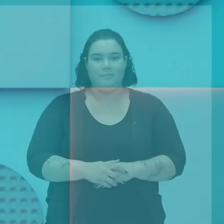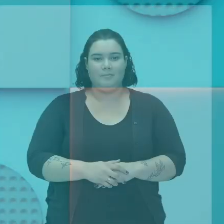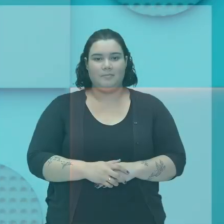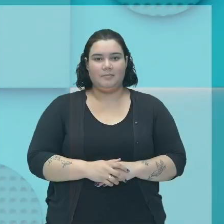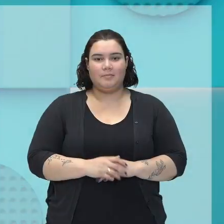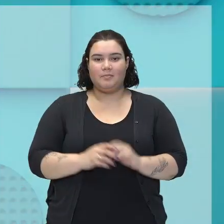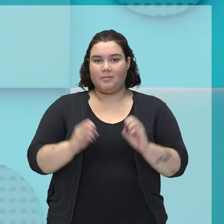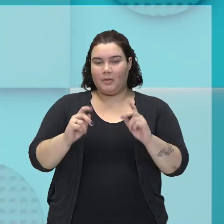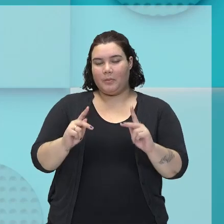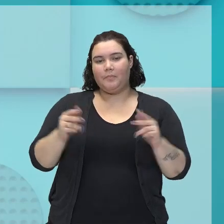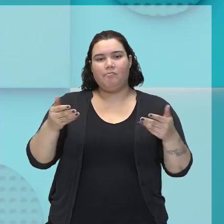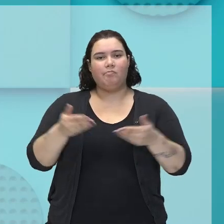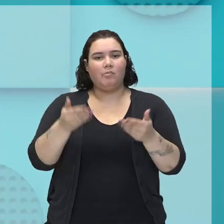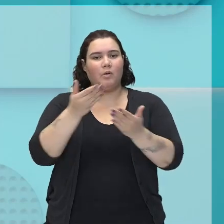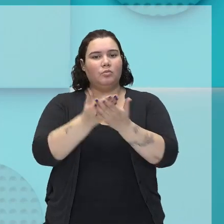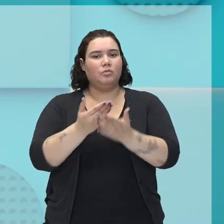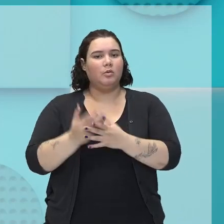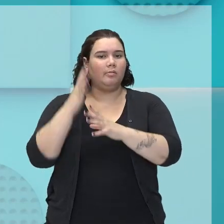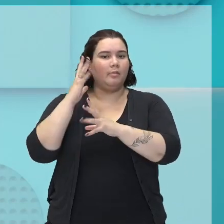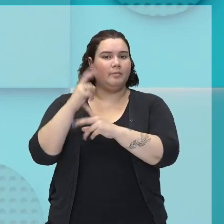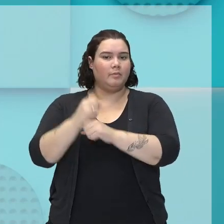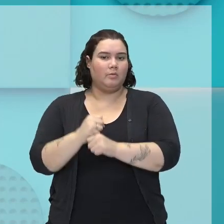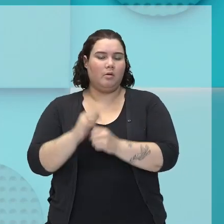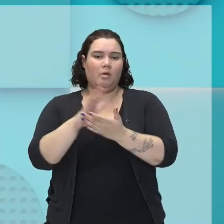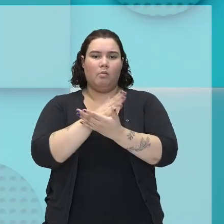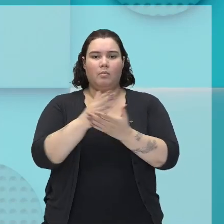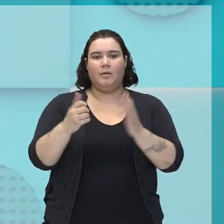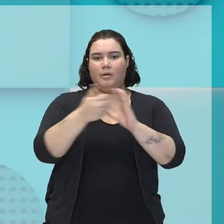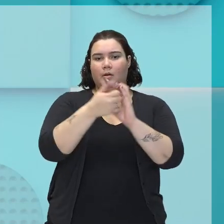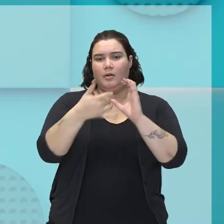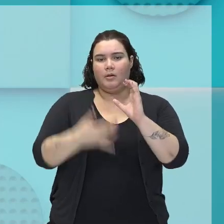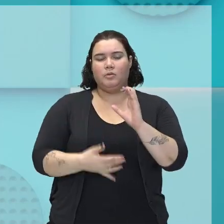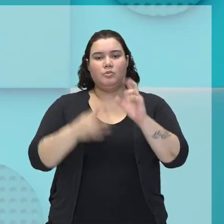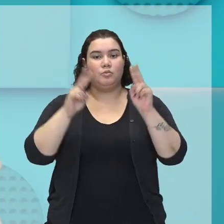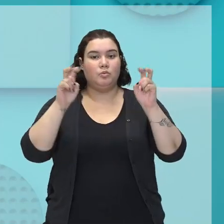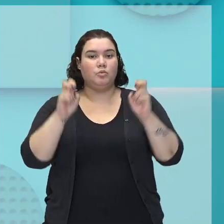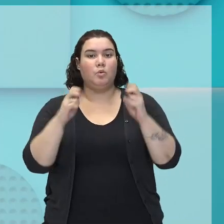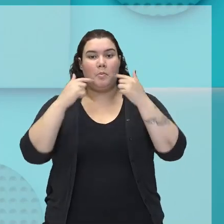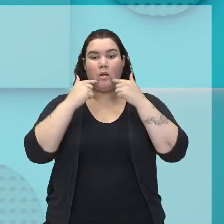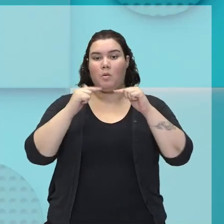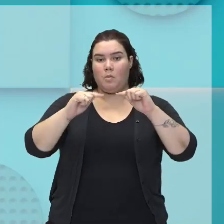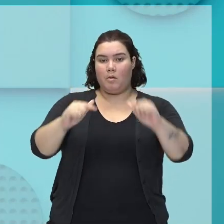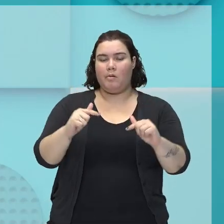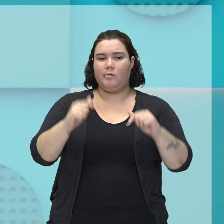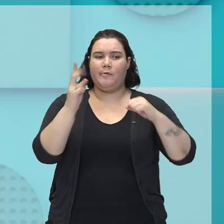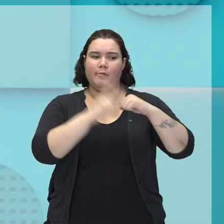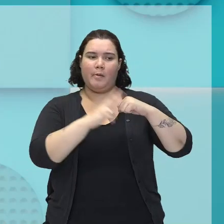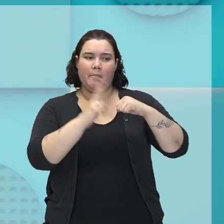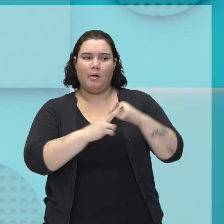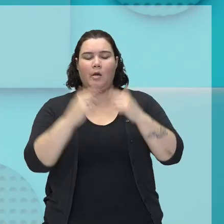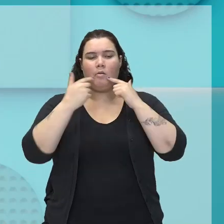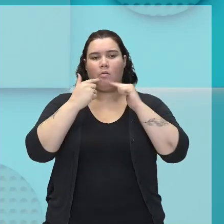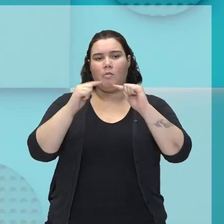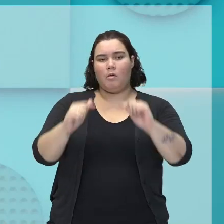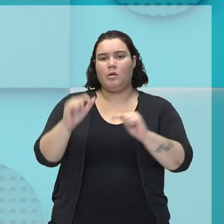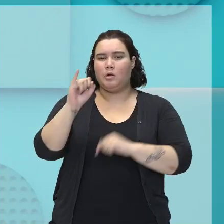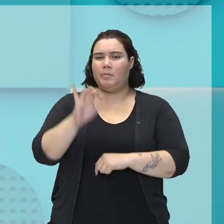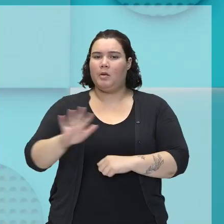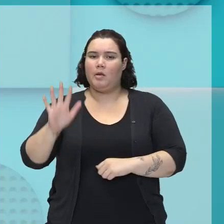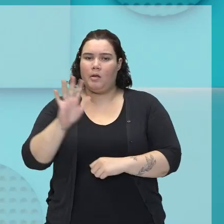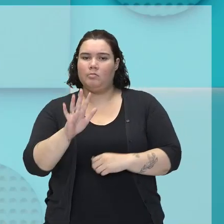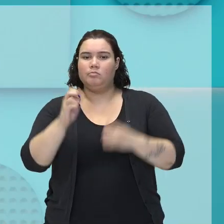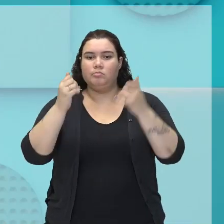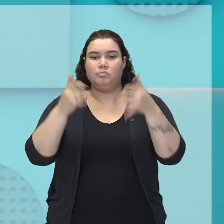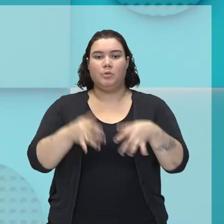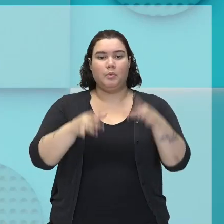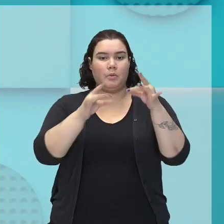Então a gente vai dar uma olhadinha aí, principalmente em alguns aspectos de linguagem, a linguagem verbal, não verbal, e depois a gente vai falar um pouquinho